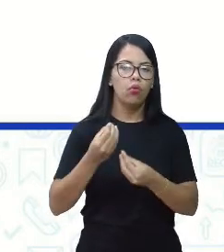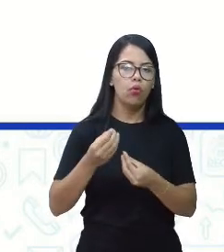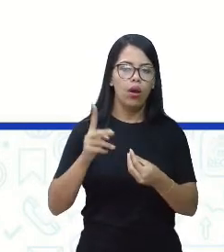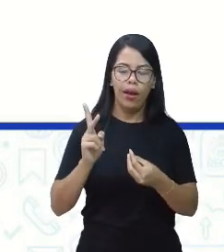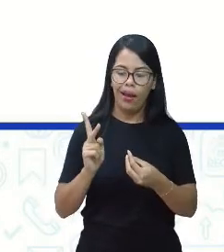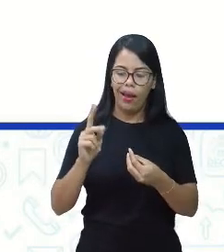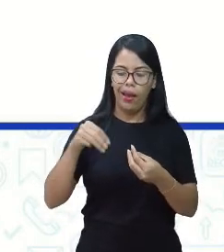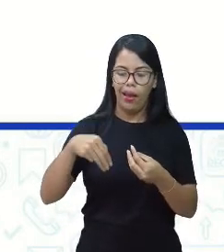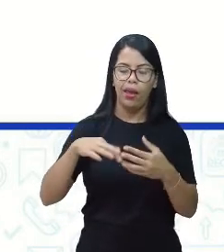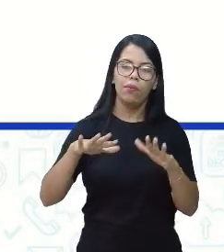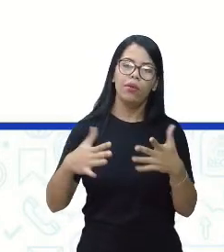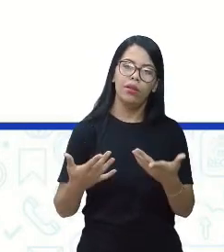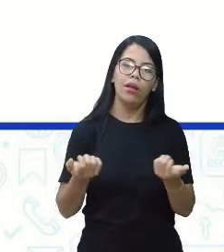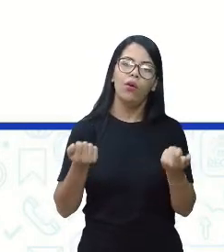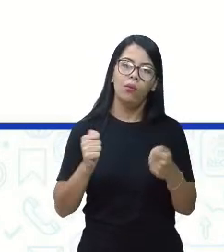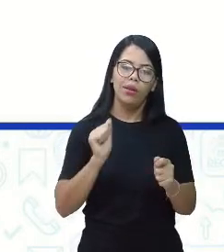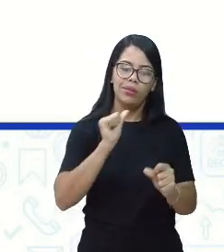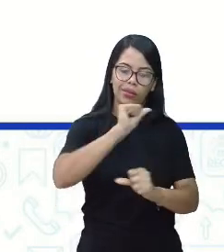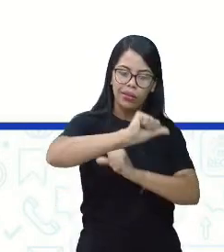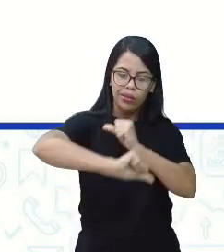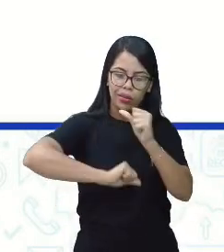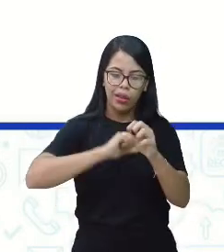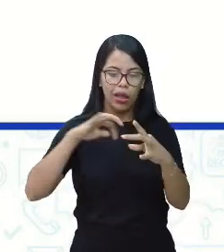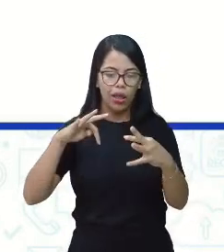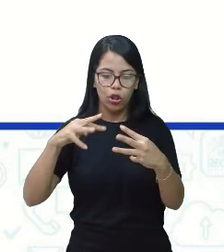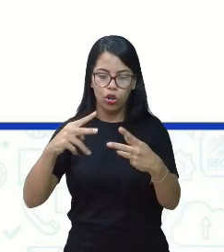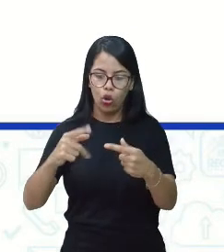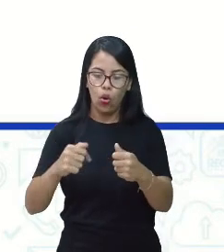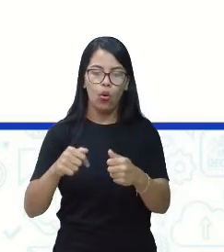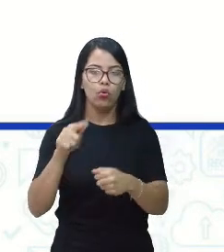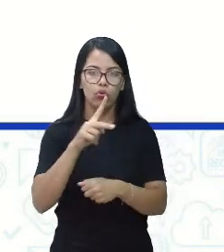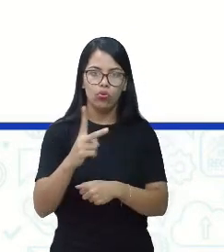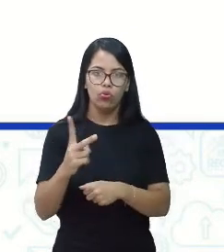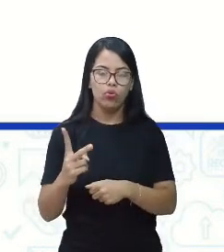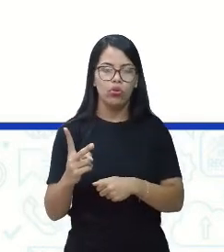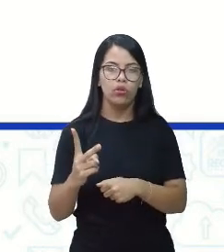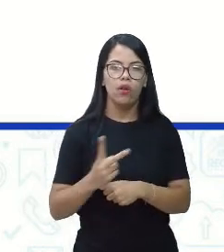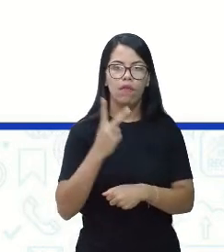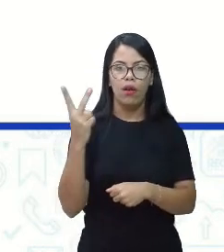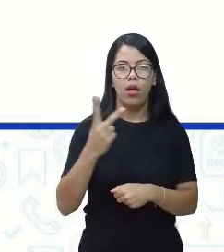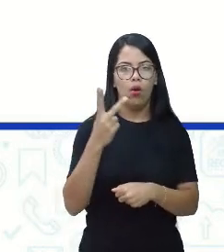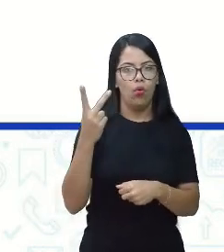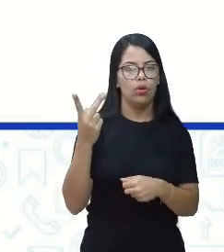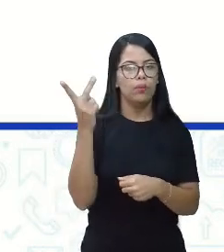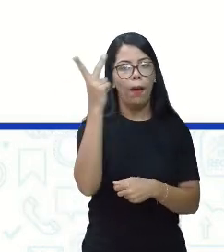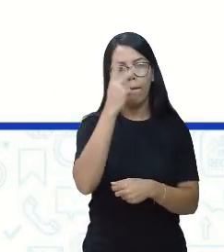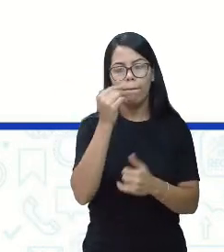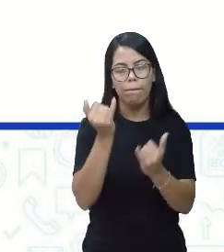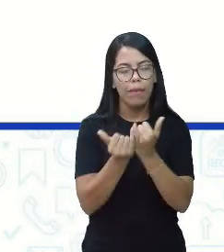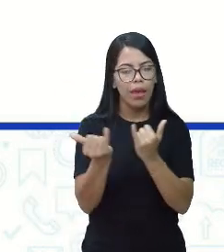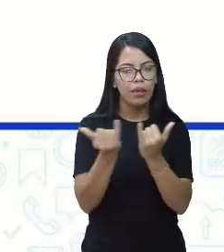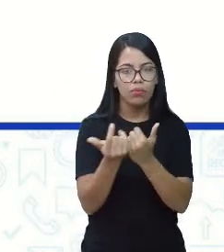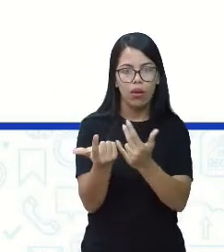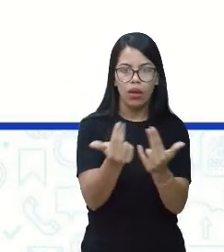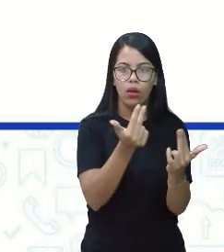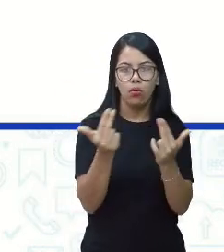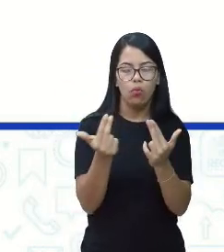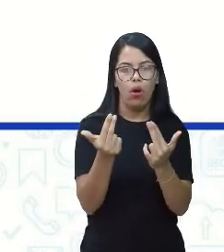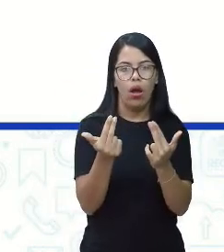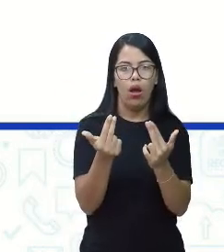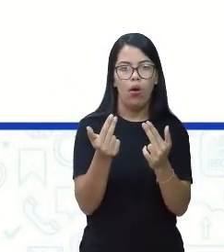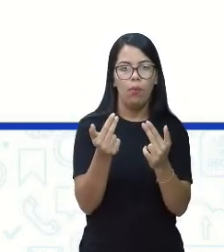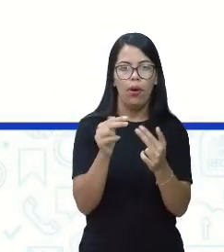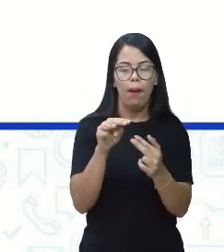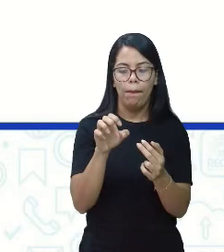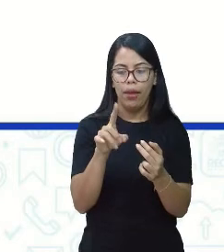questão? Você vai ter que transformar todos esses valores para a mesma unidade de medida. E tem uma unidade